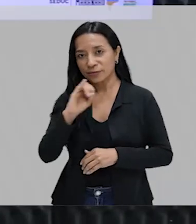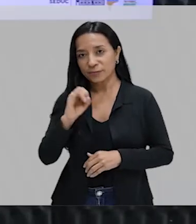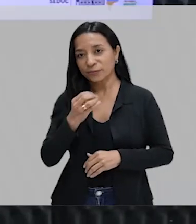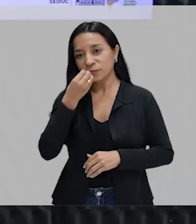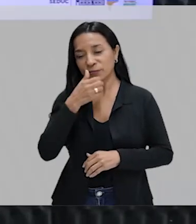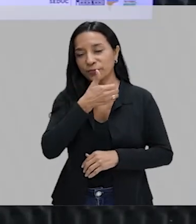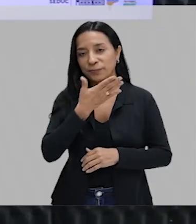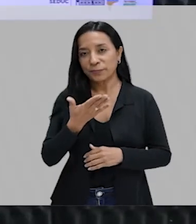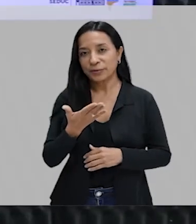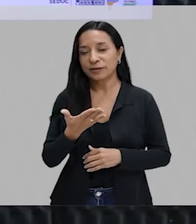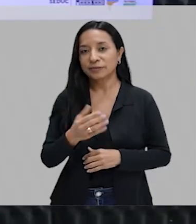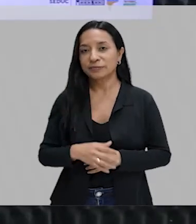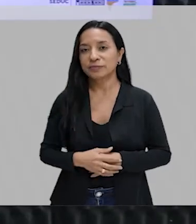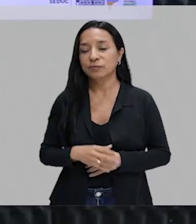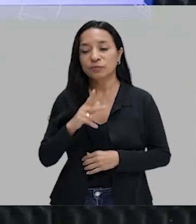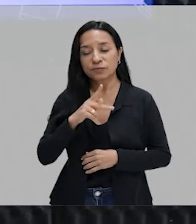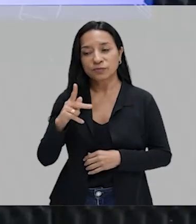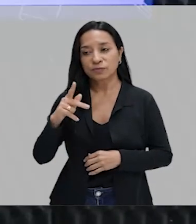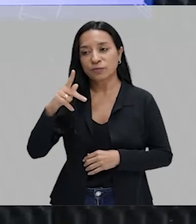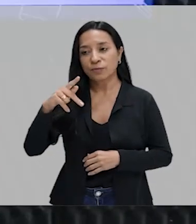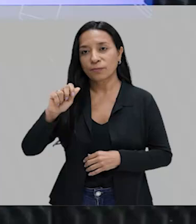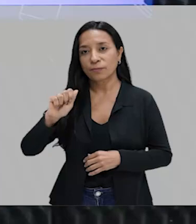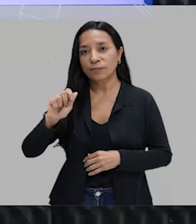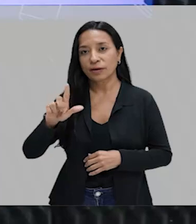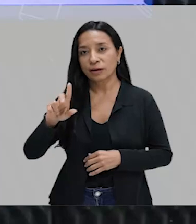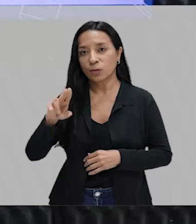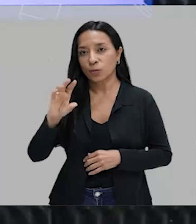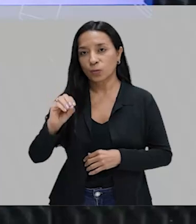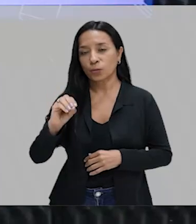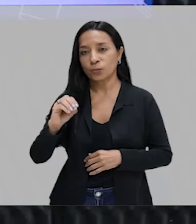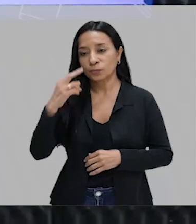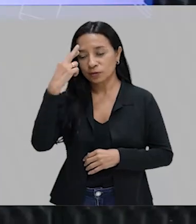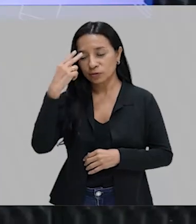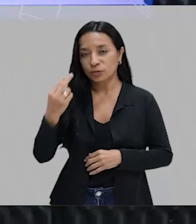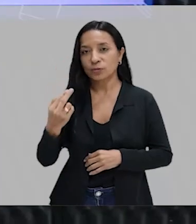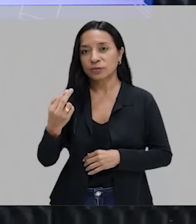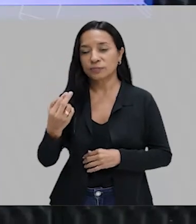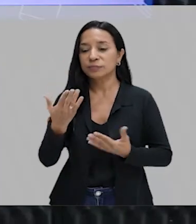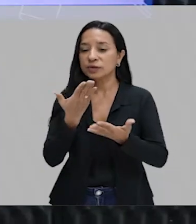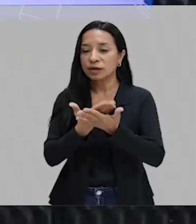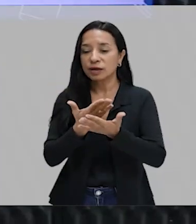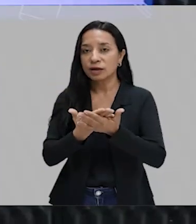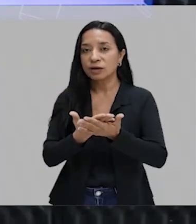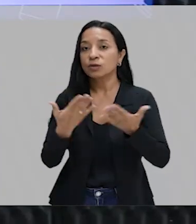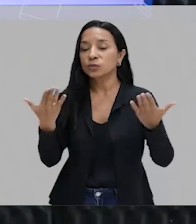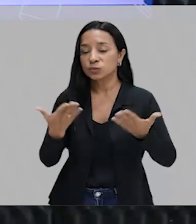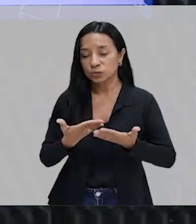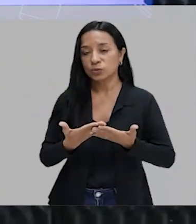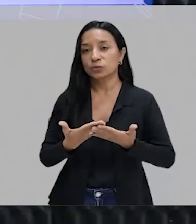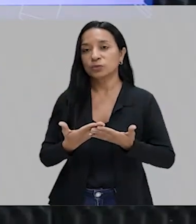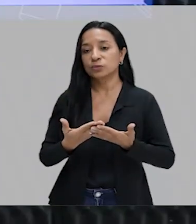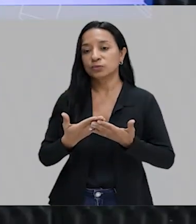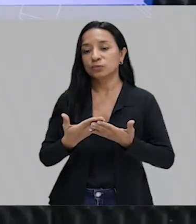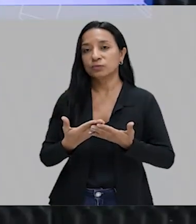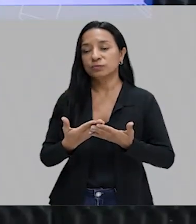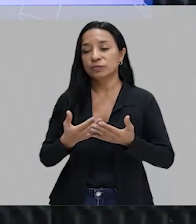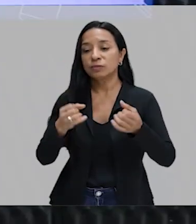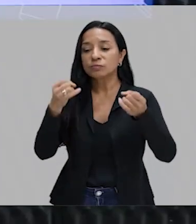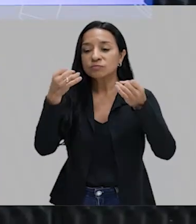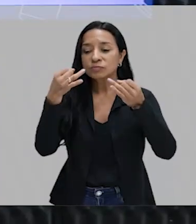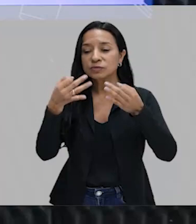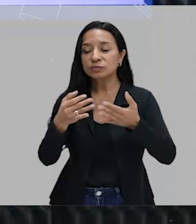pessoal? Tudo bem? Professor Paulo Gereba de História. Nossa aula de hoje, nós iremos comentar algumas